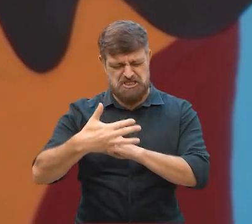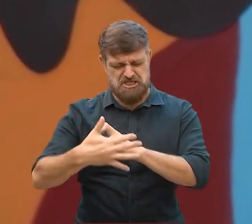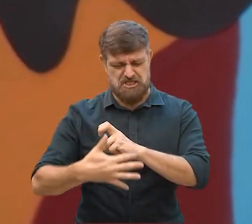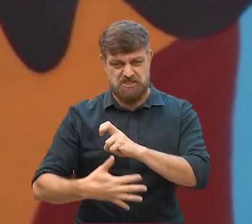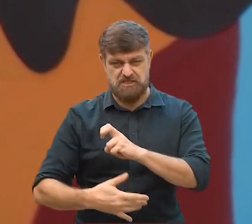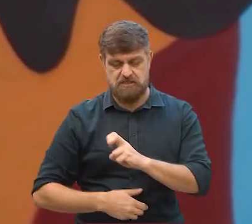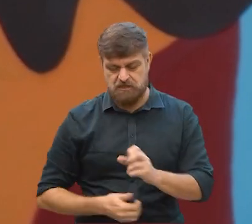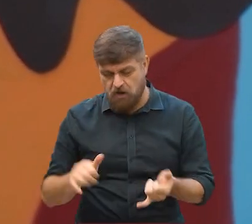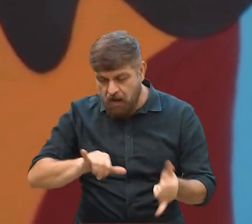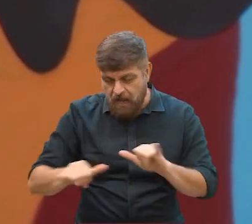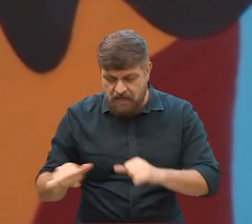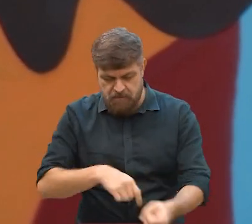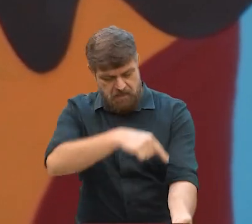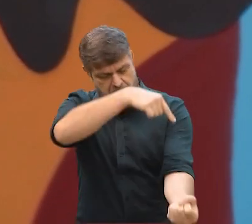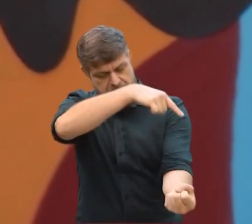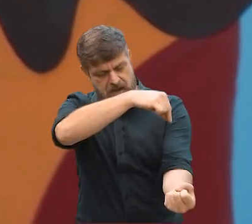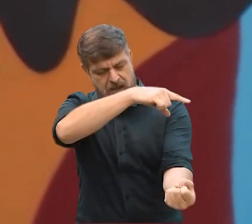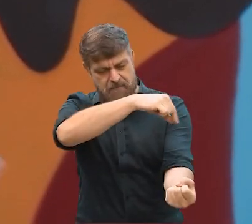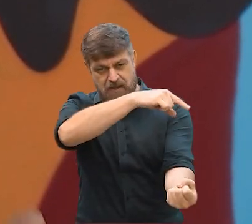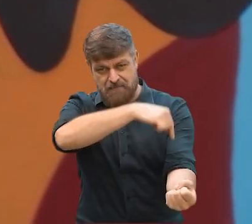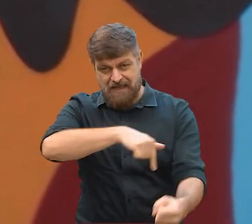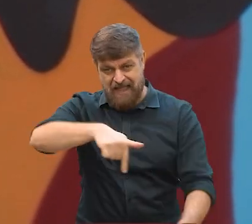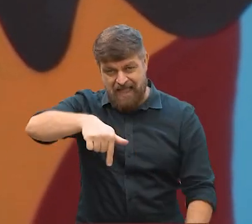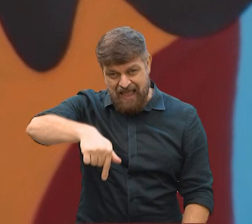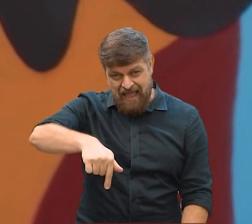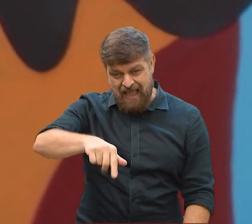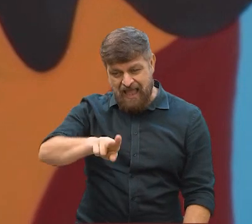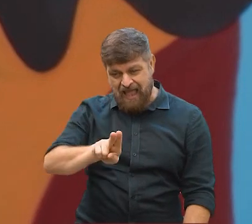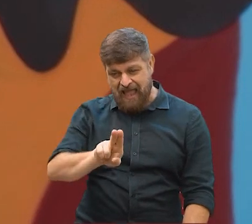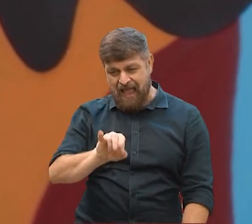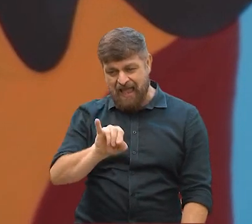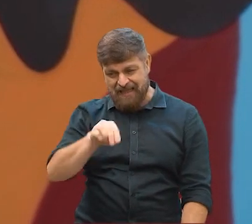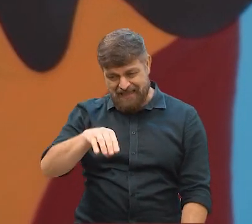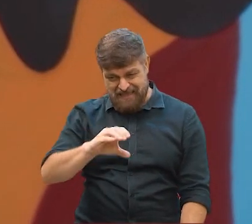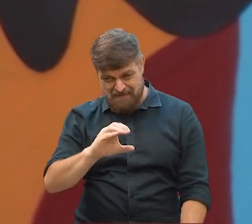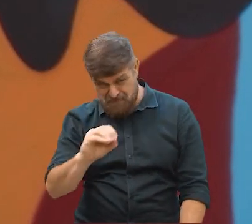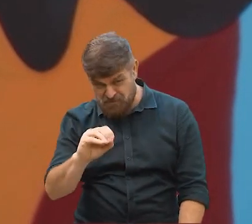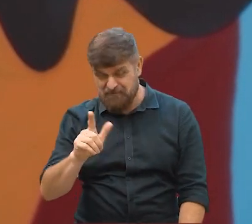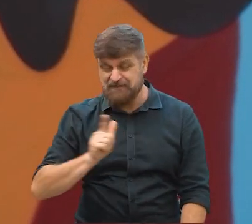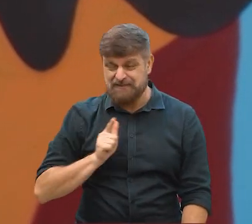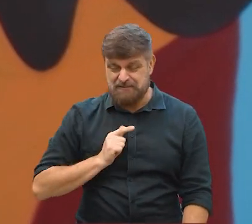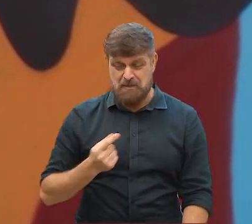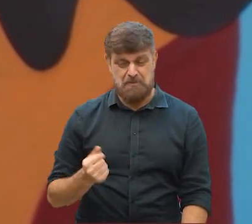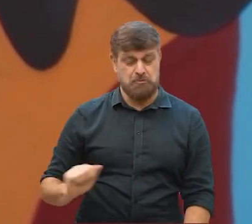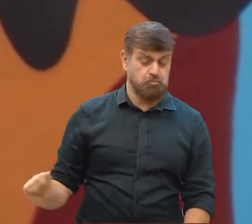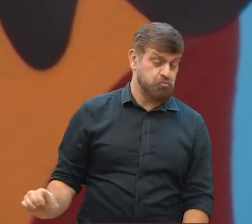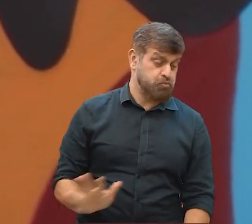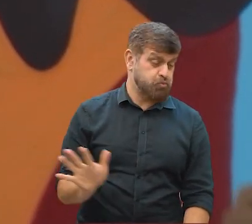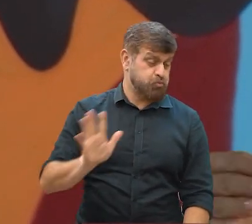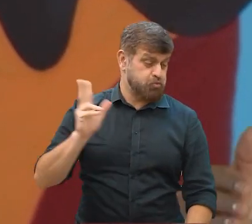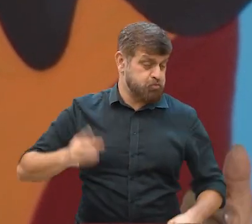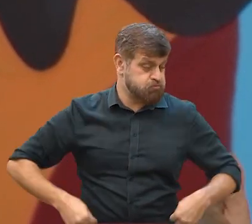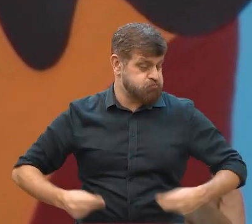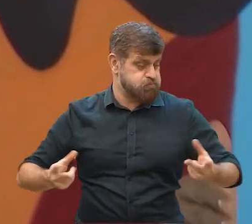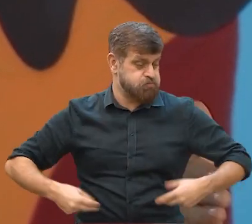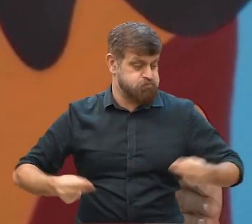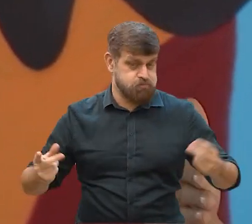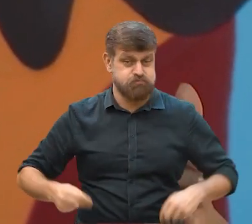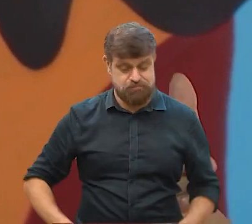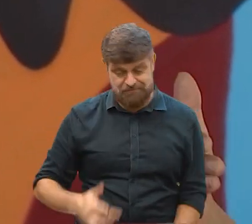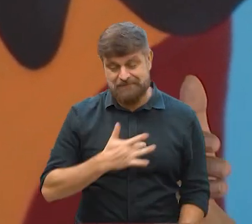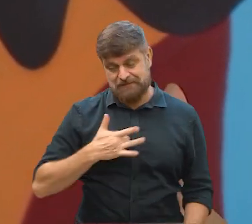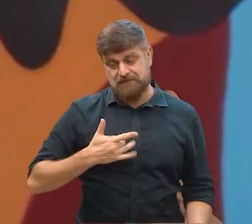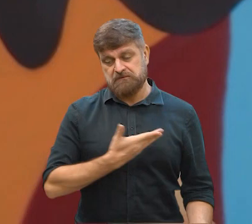quimioterapia e a sequência de tratamentos que aí sim encarece muito para a saúde pública o tratamento. Apesar